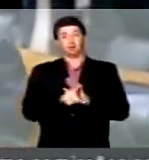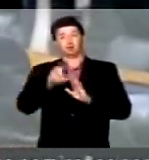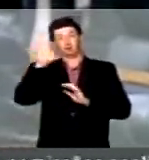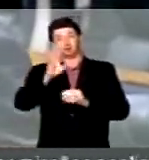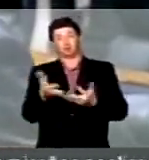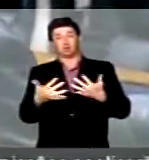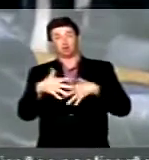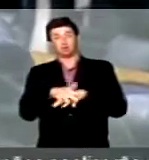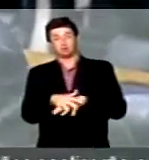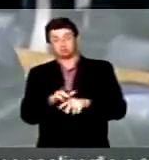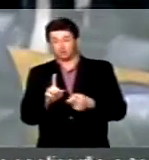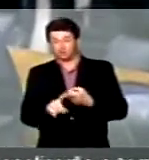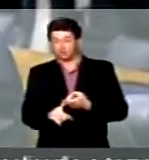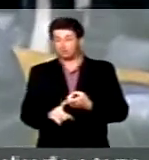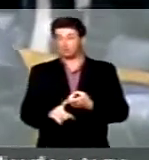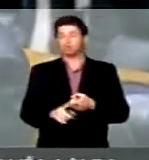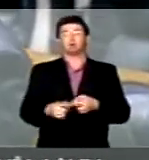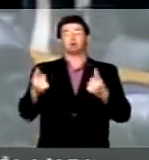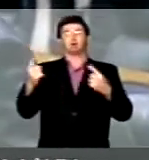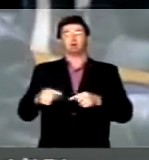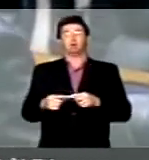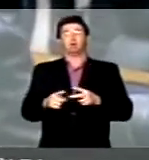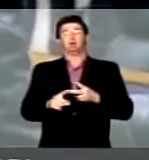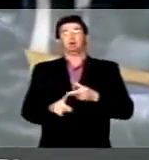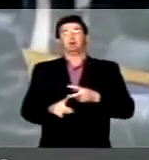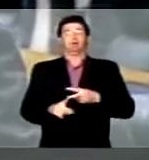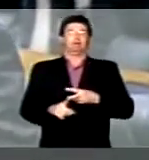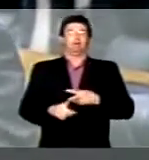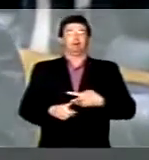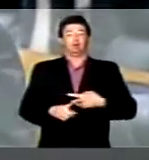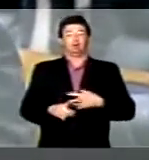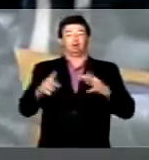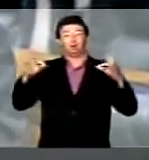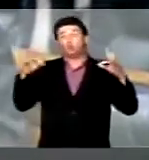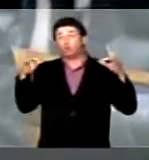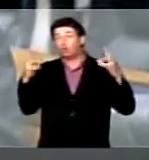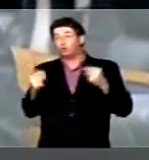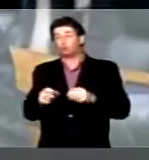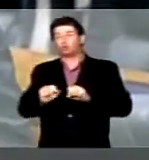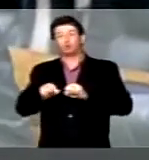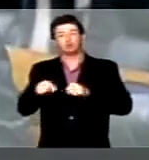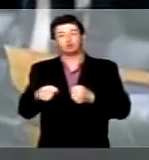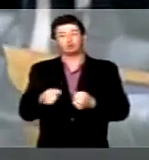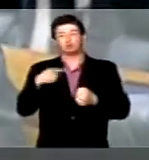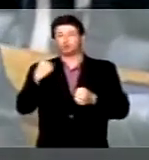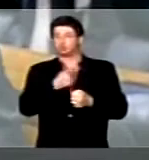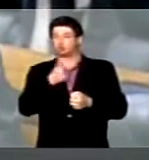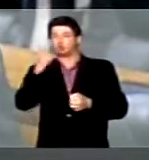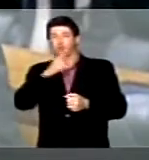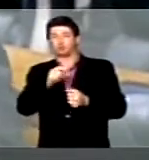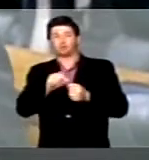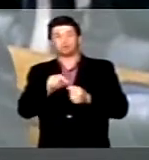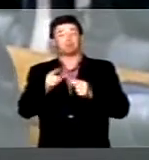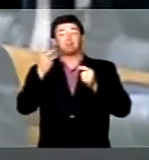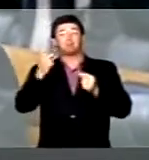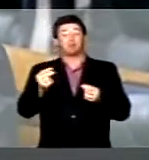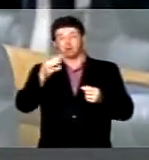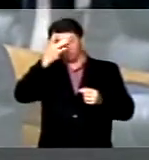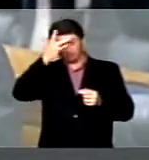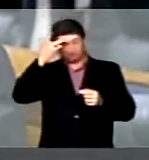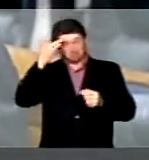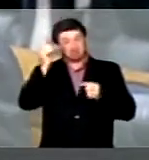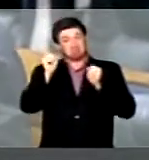Brasileira de Inclusão. Isso vai na contramão de todos os esforços que nós fazemos para que as